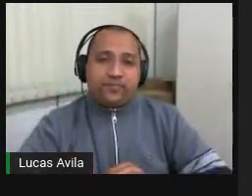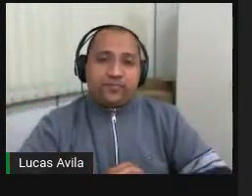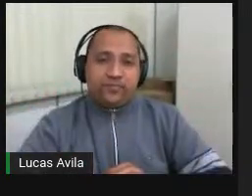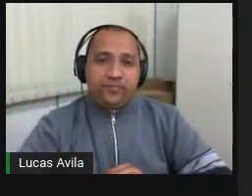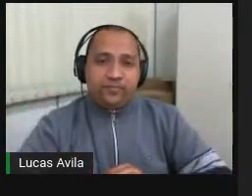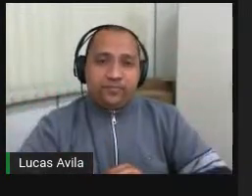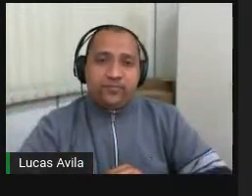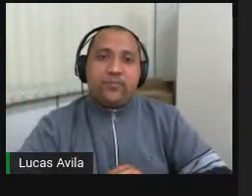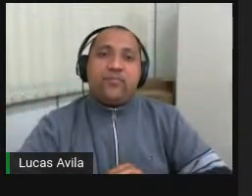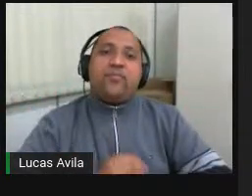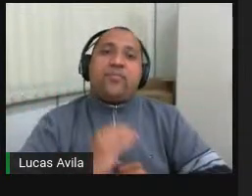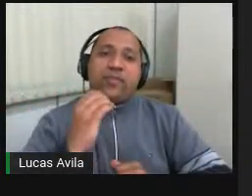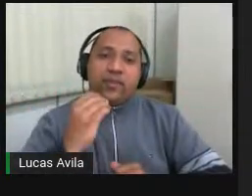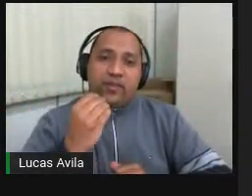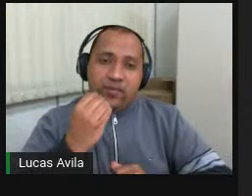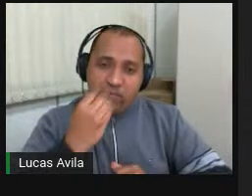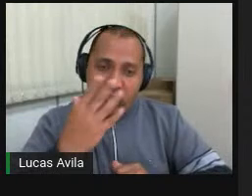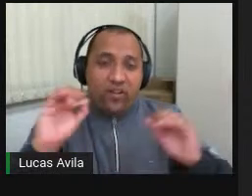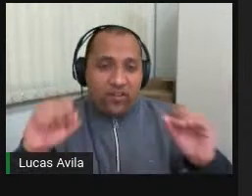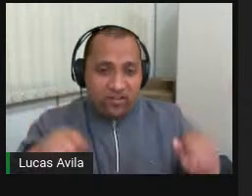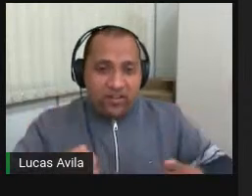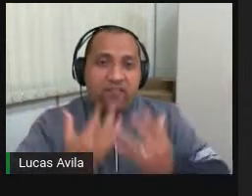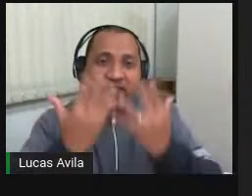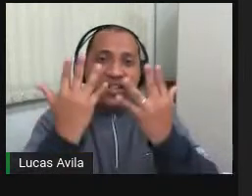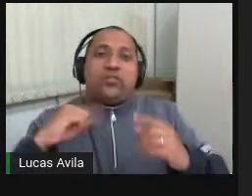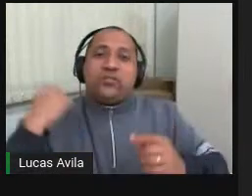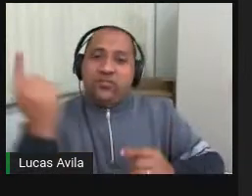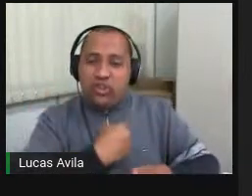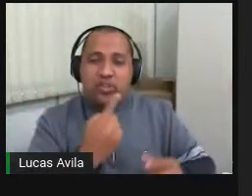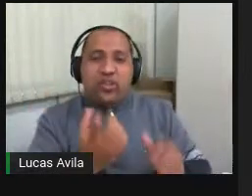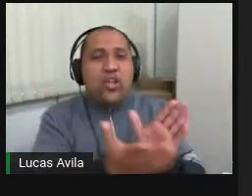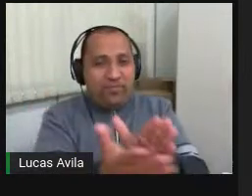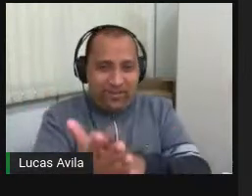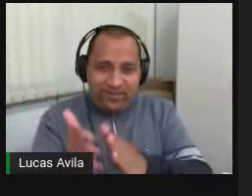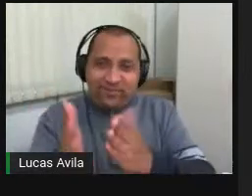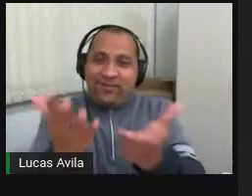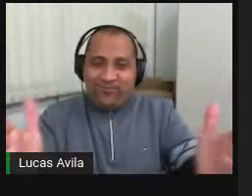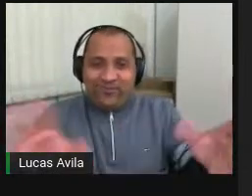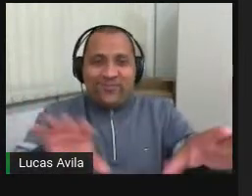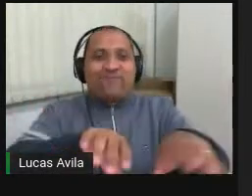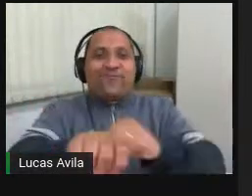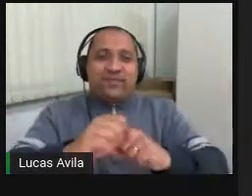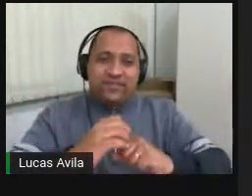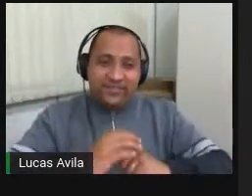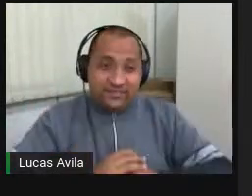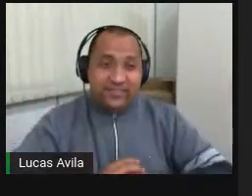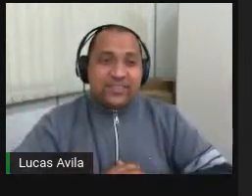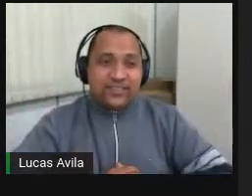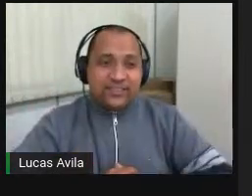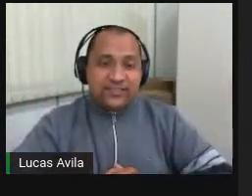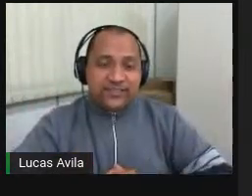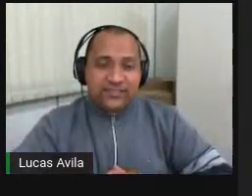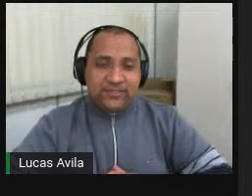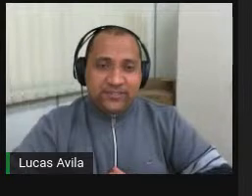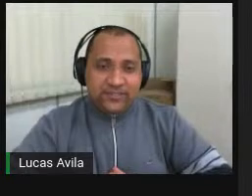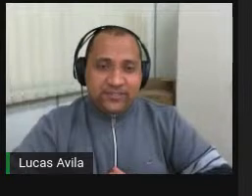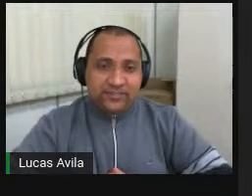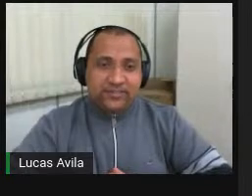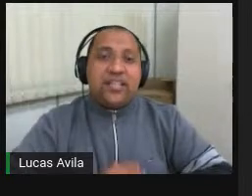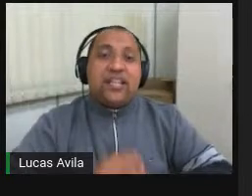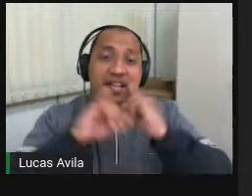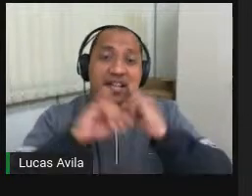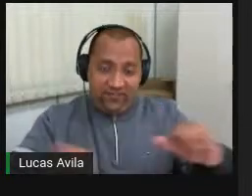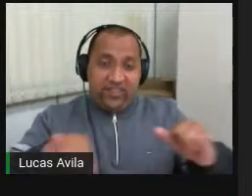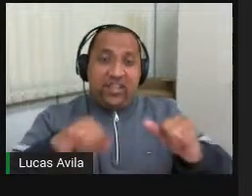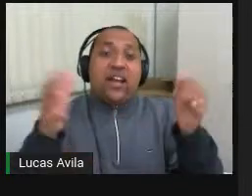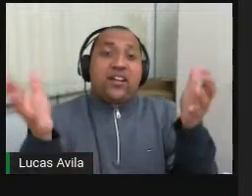Uma boa solenidade para nós. Parabéns aos formandos. Anunciamos neste momento a